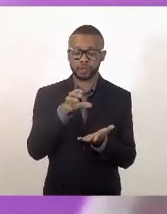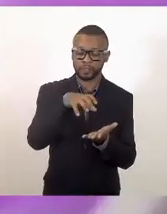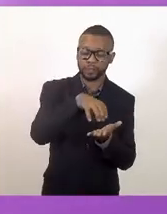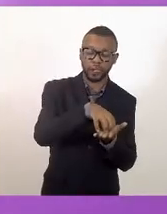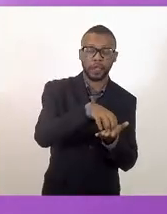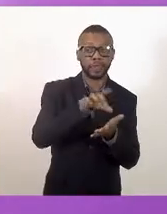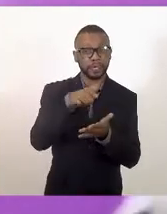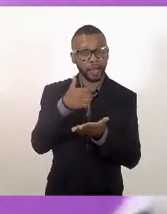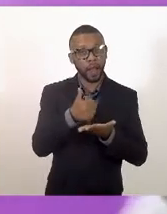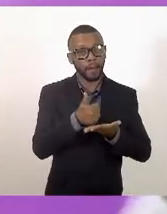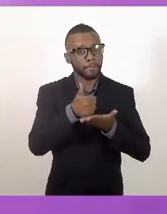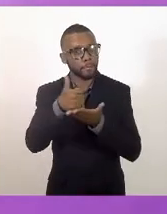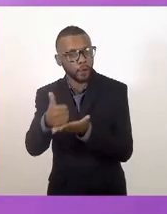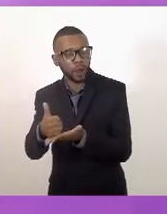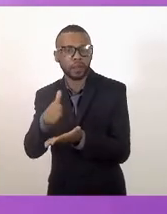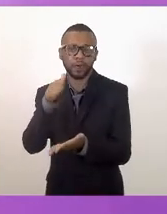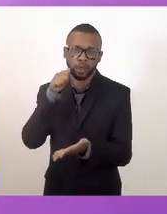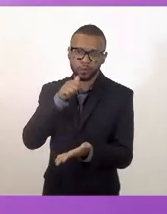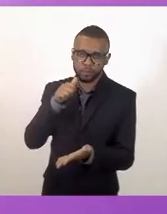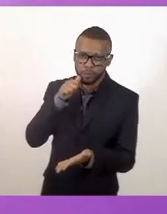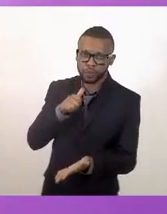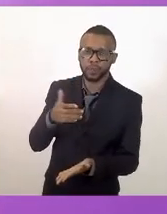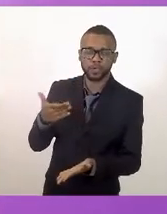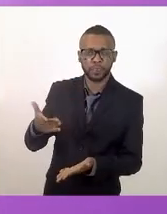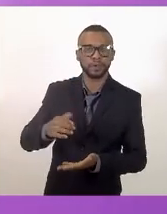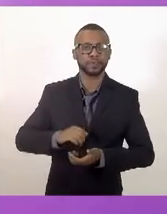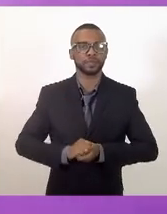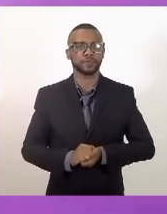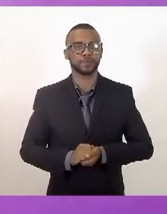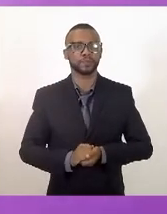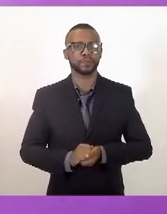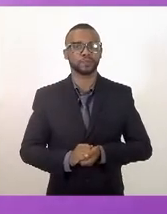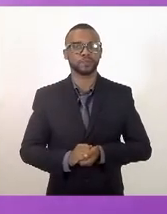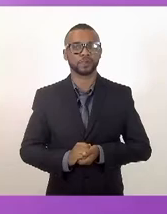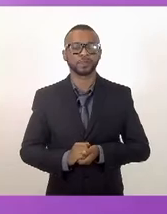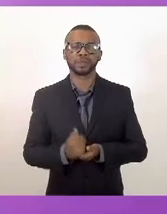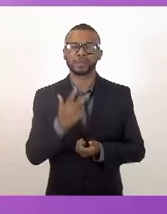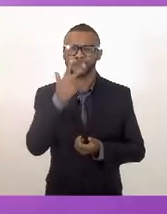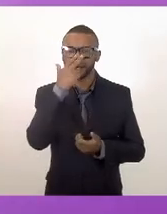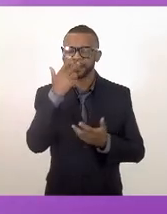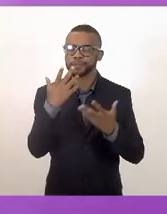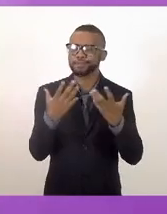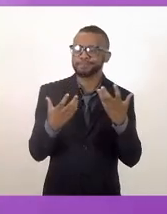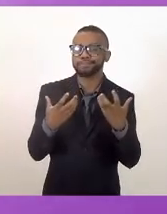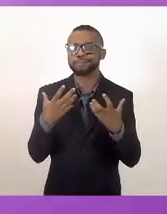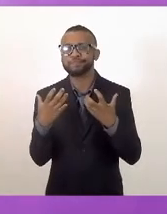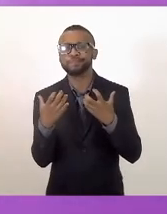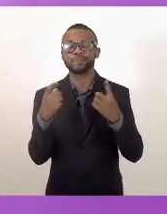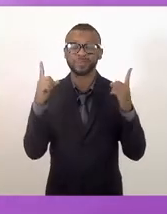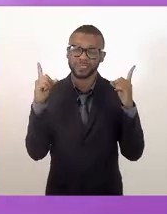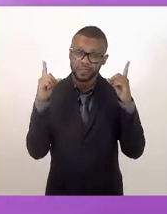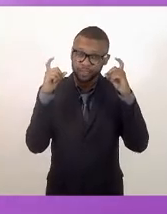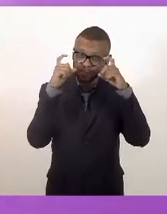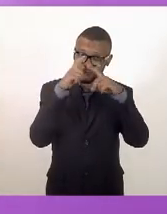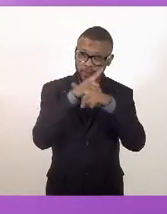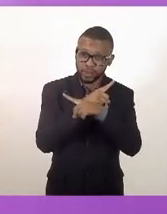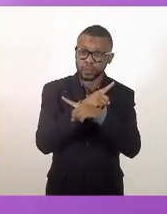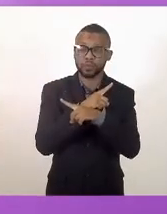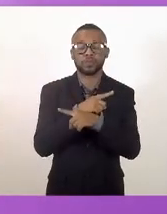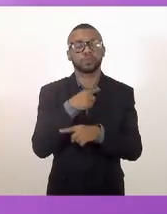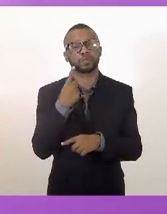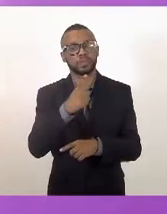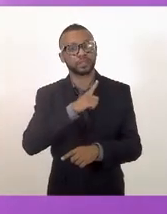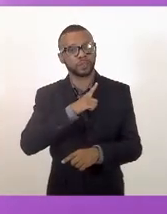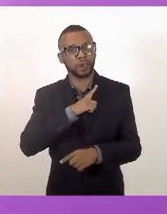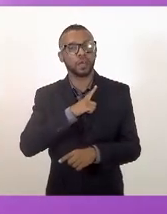mulheres, da prevenção da violência, mas é também importante que o governador escute as deputadas